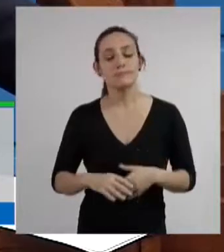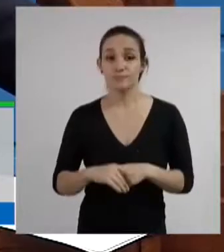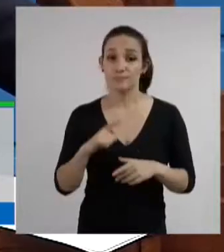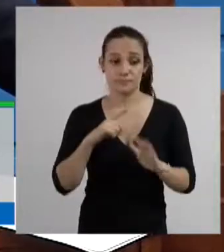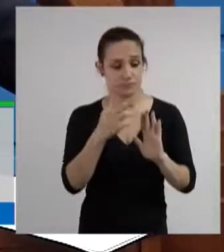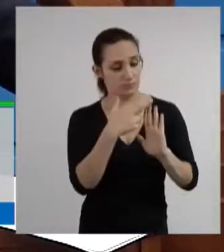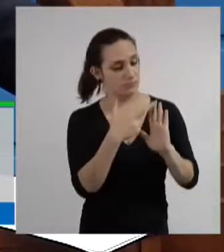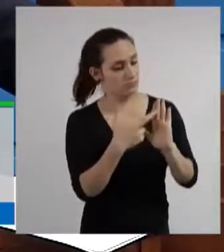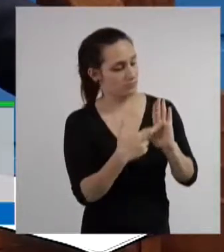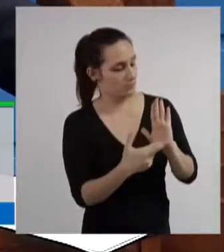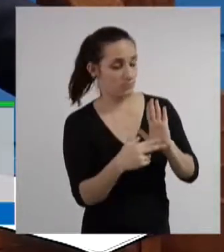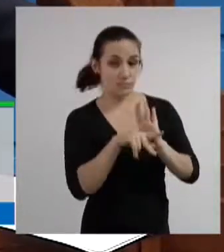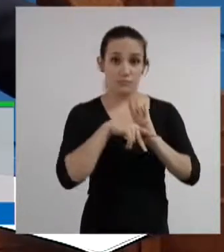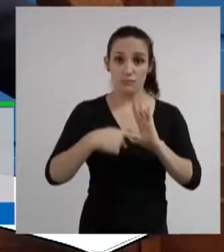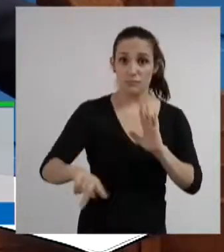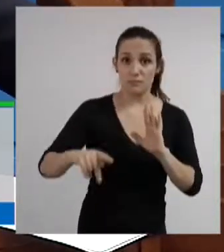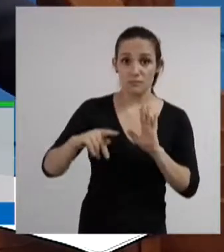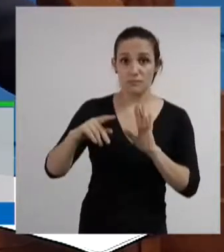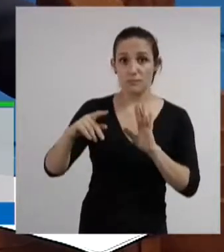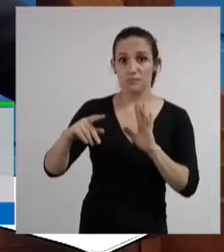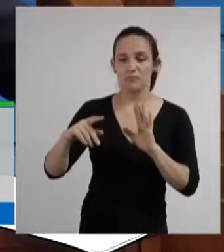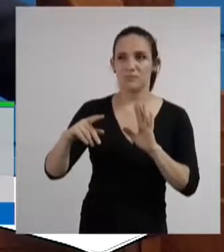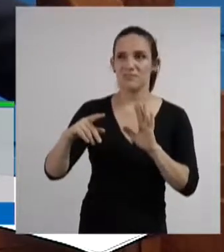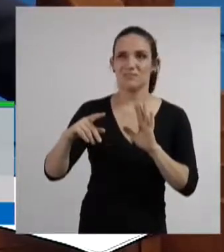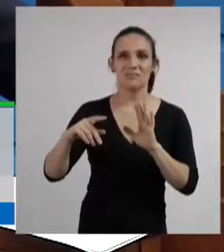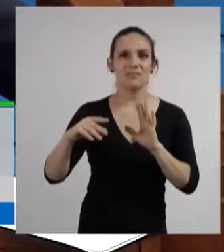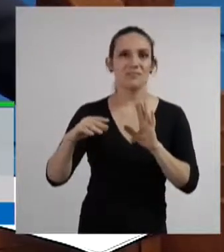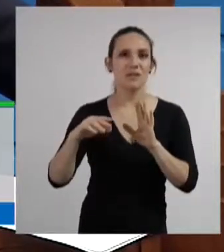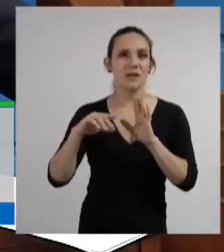critérios estabelecidos pelo Banco Mundial,